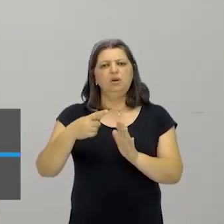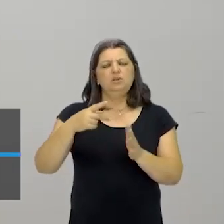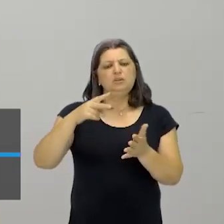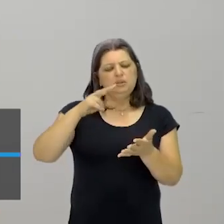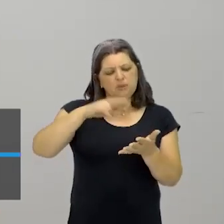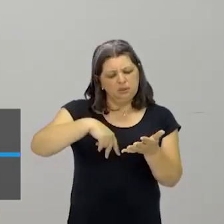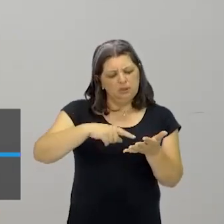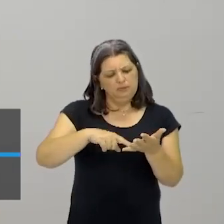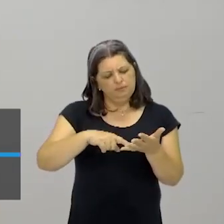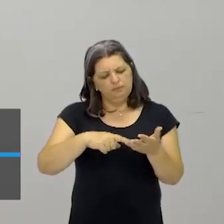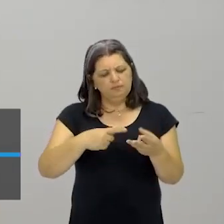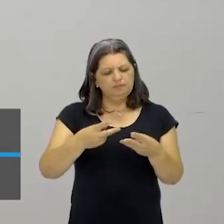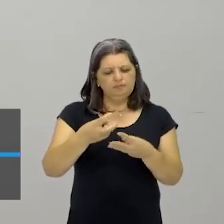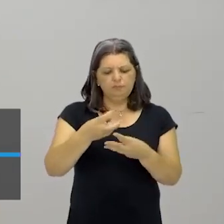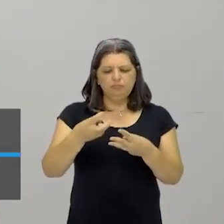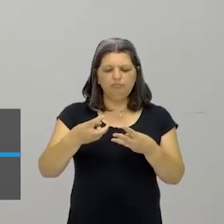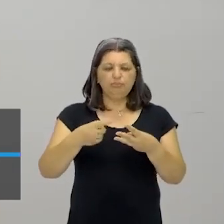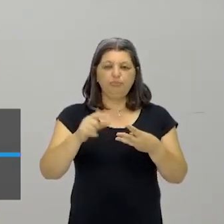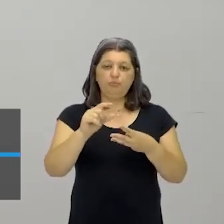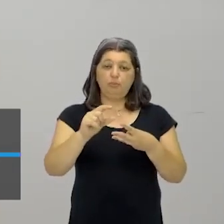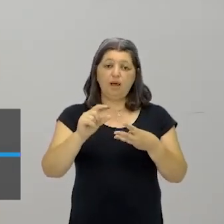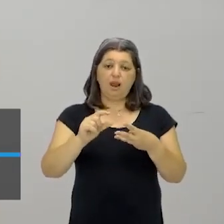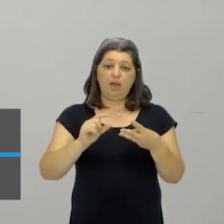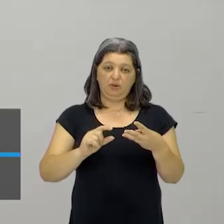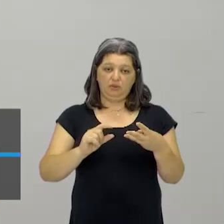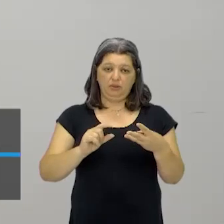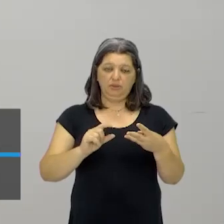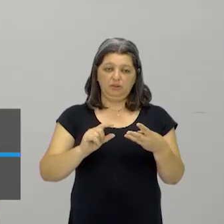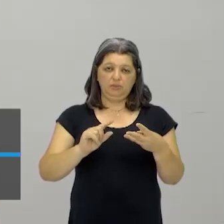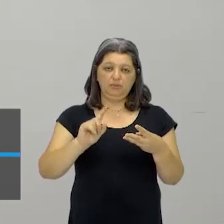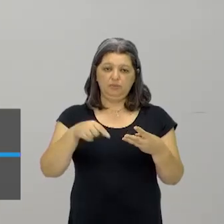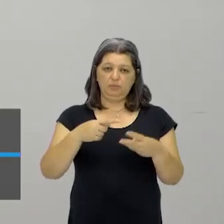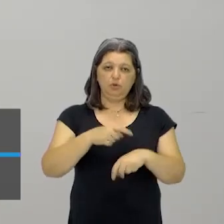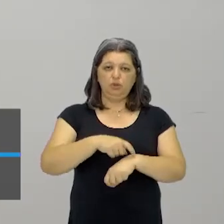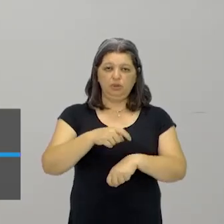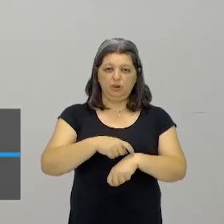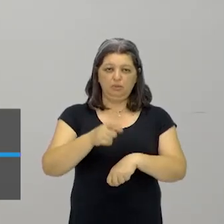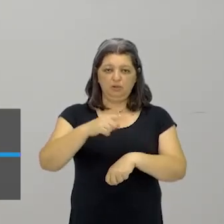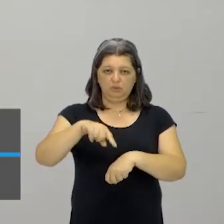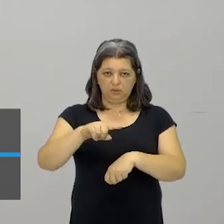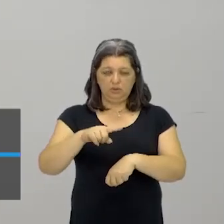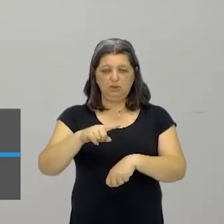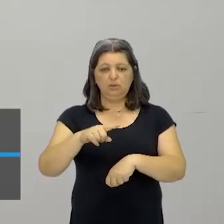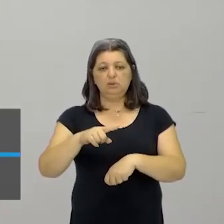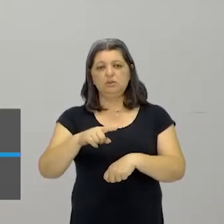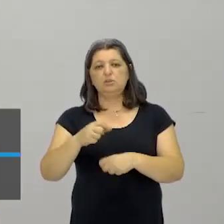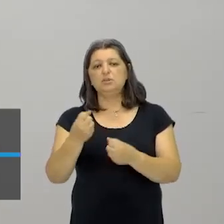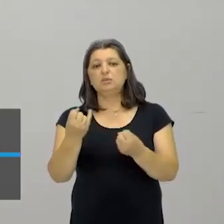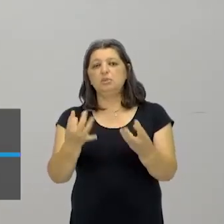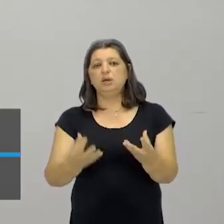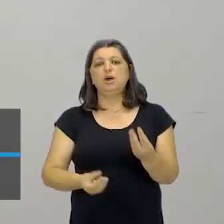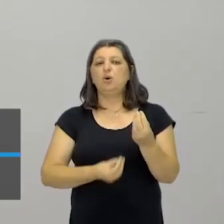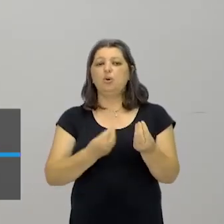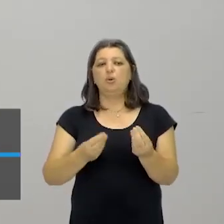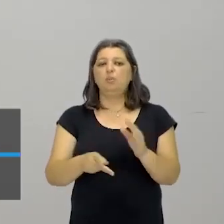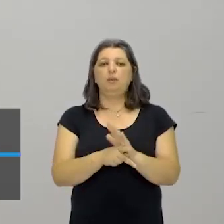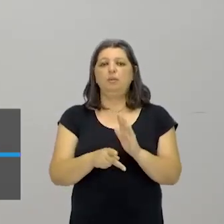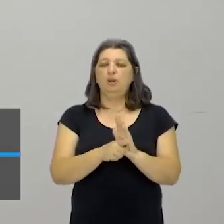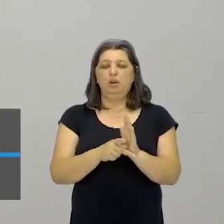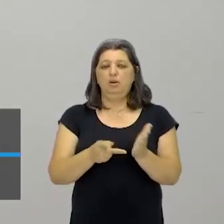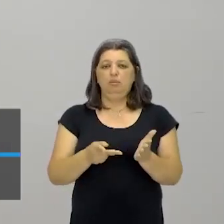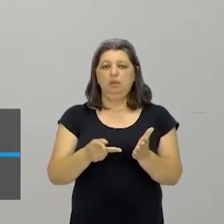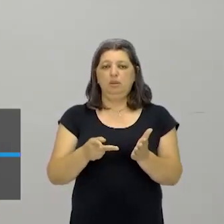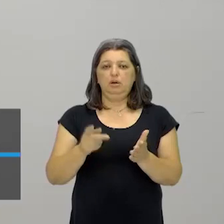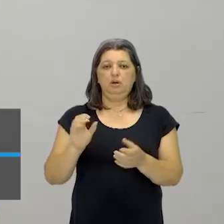olhar direitinho cada uma dessas palavras, a gente vai dar um tempinho para vocês falarem dessas consequências aí. Mas vocês já